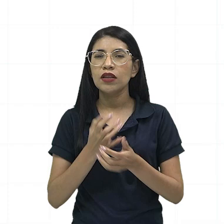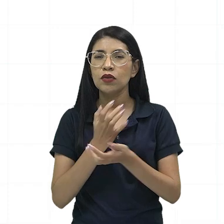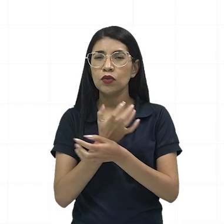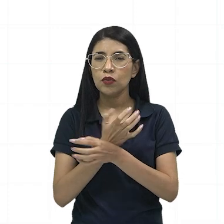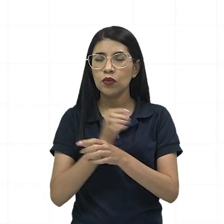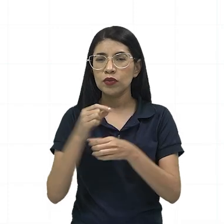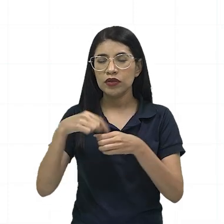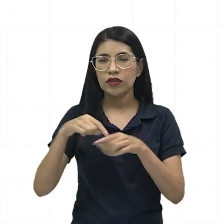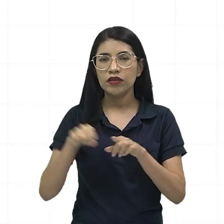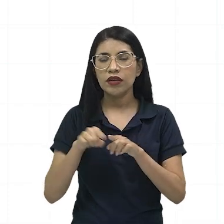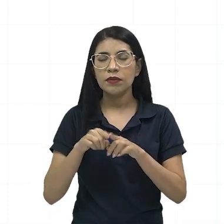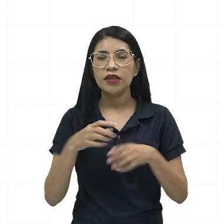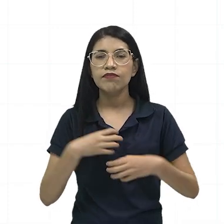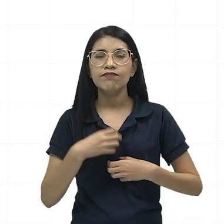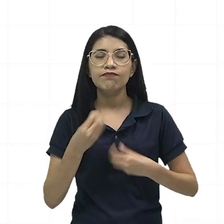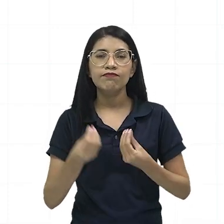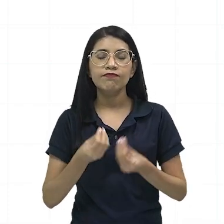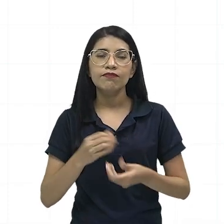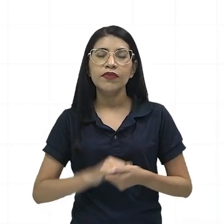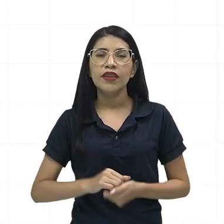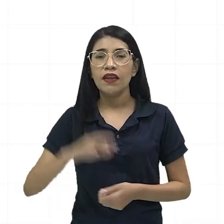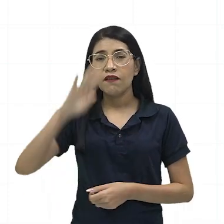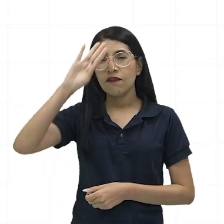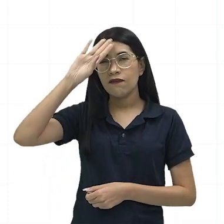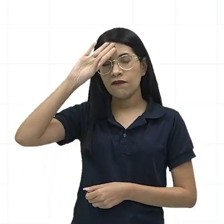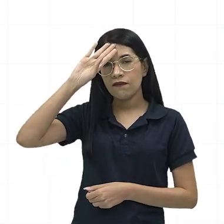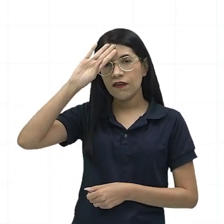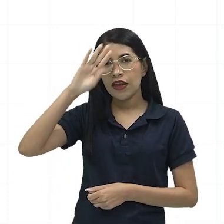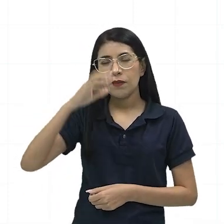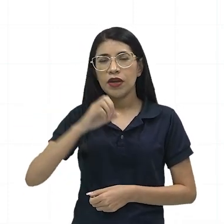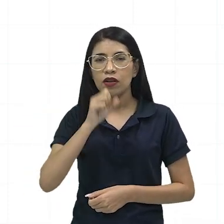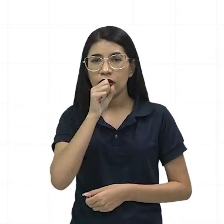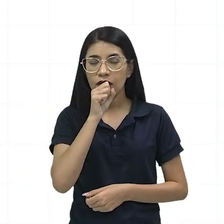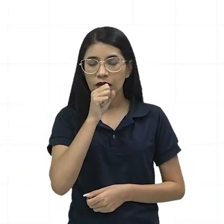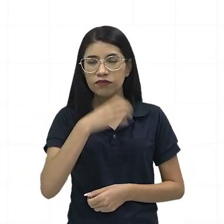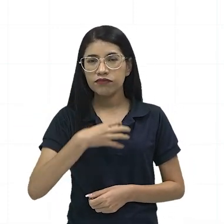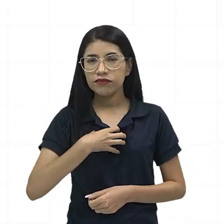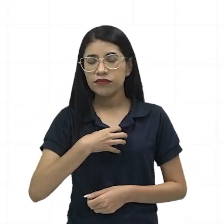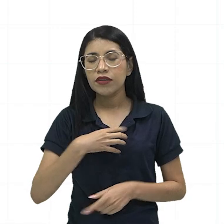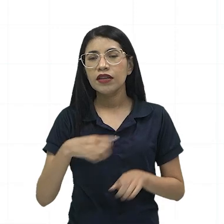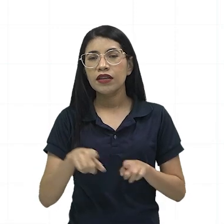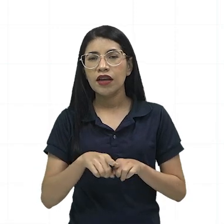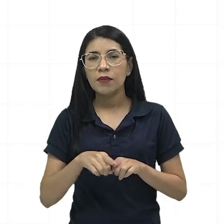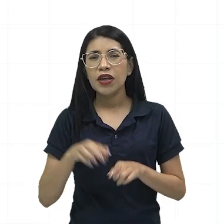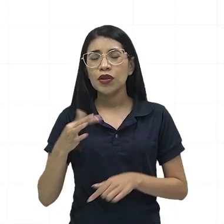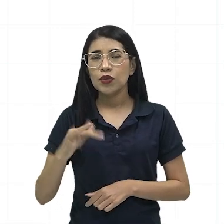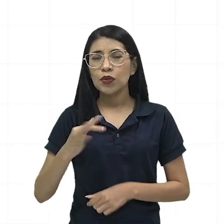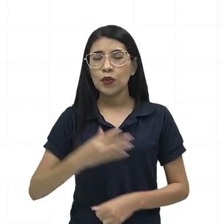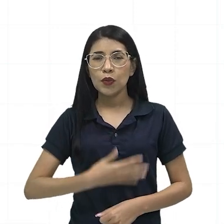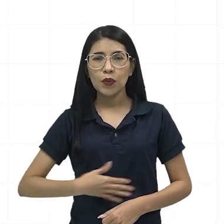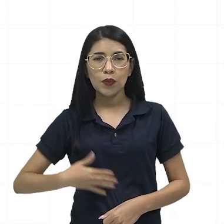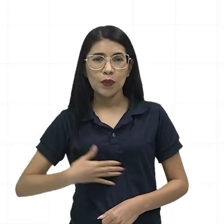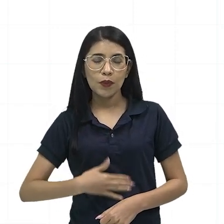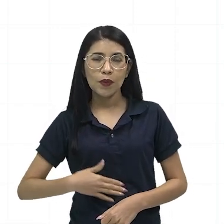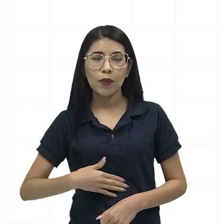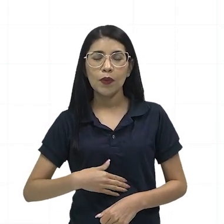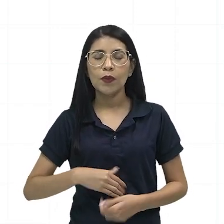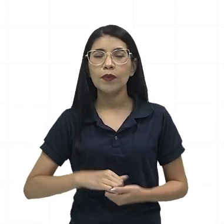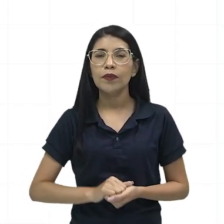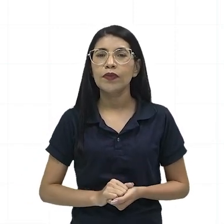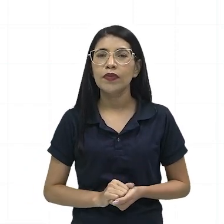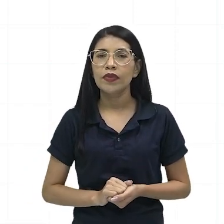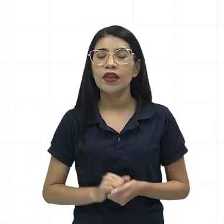como sintoma febre, tosse, dor abdominal, anemia